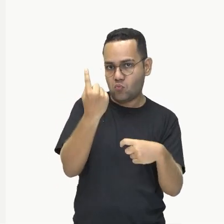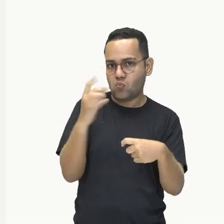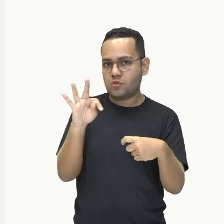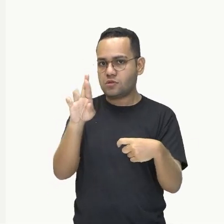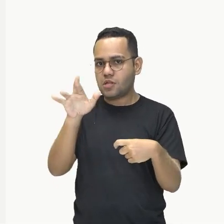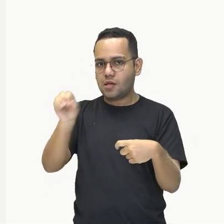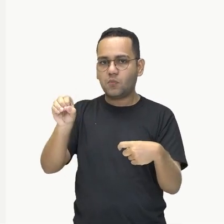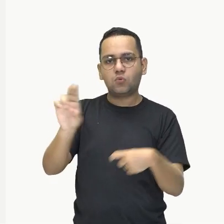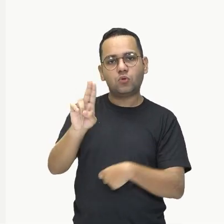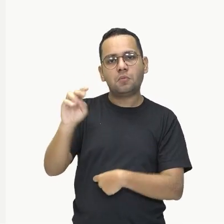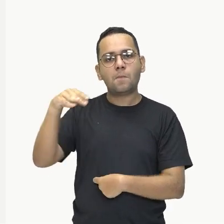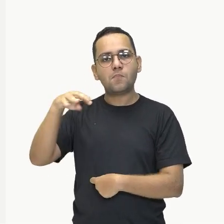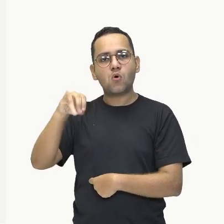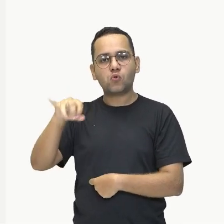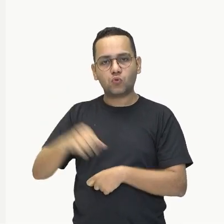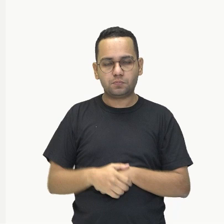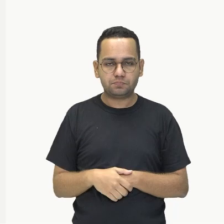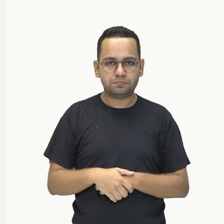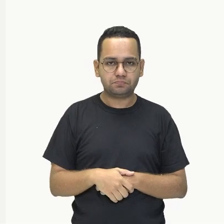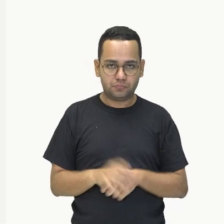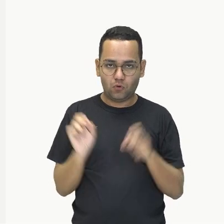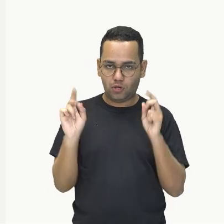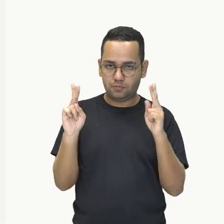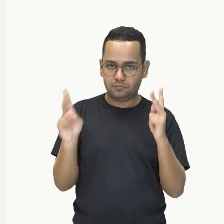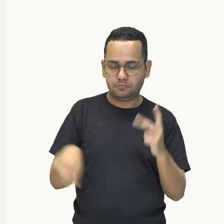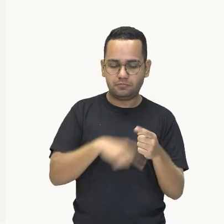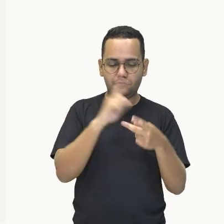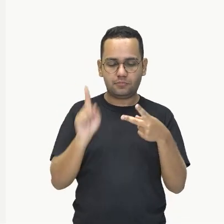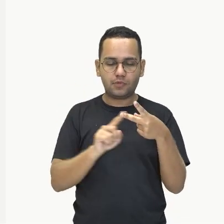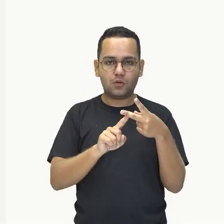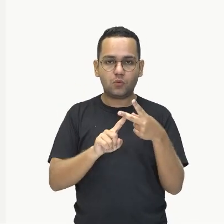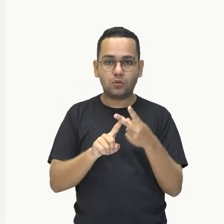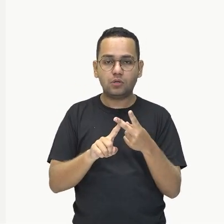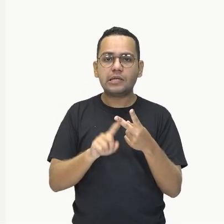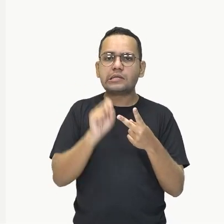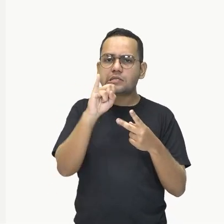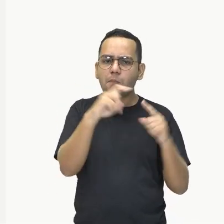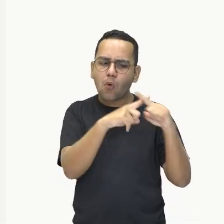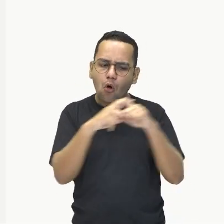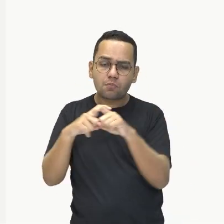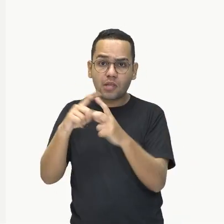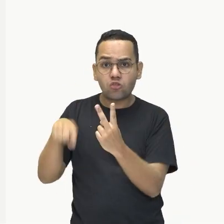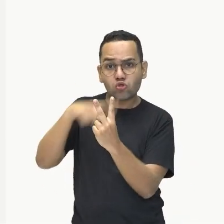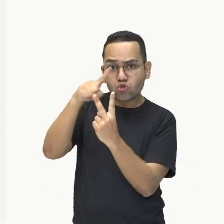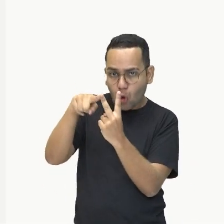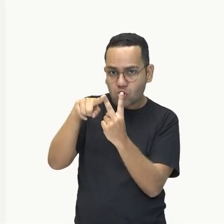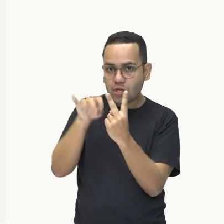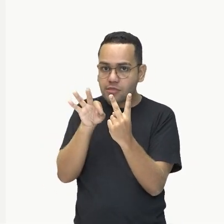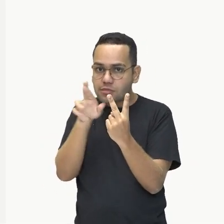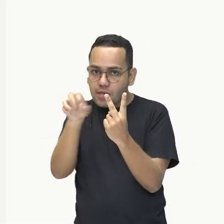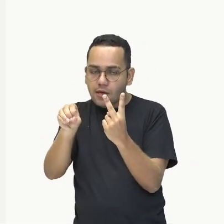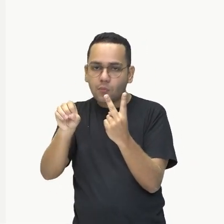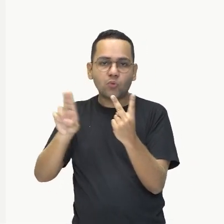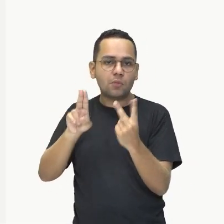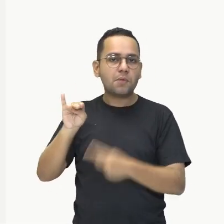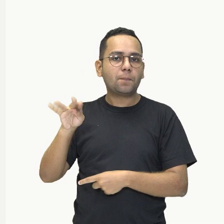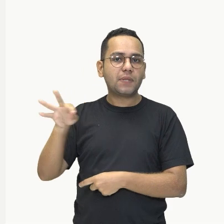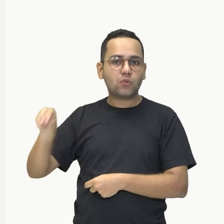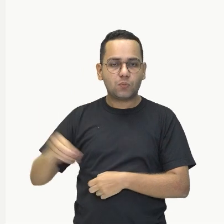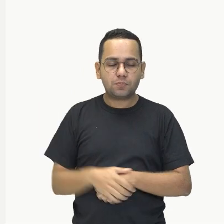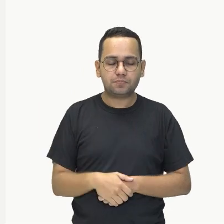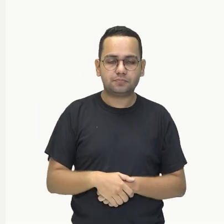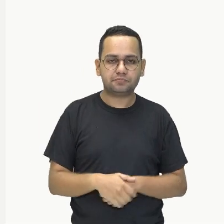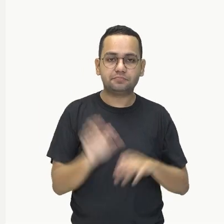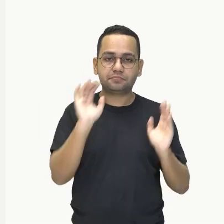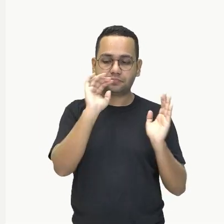monômio. Polinômio de 2 termos, binômio. Tá? Seguindo agora para o polinômio